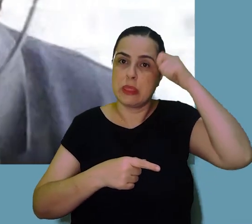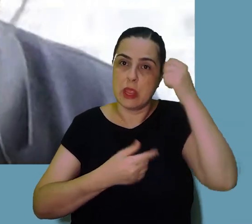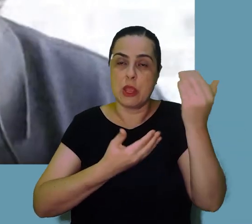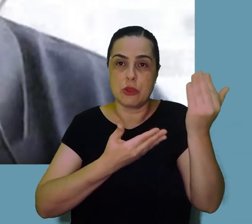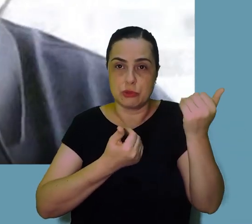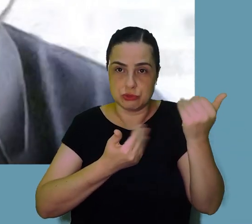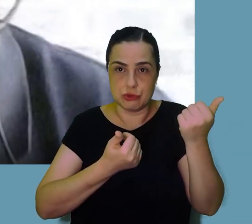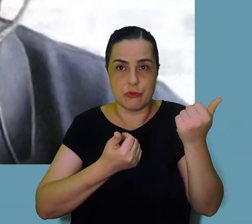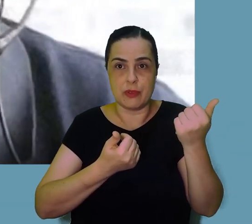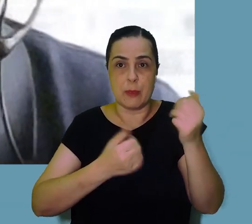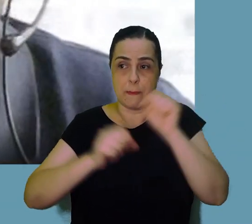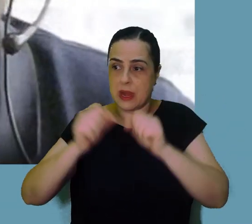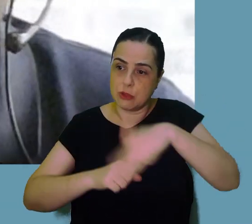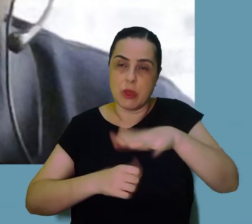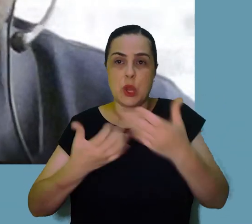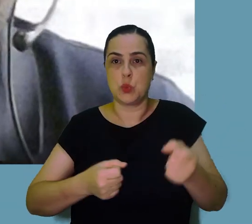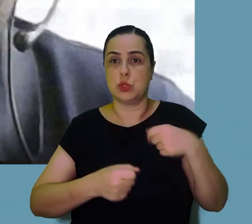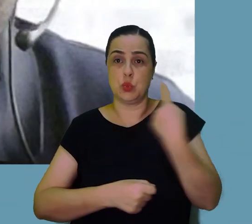E nós somos pretos.